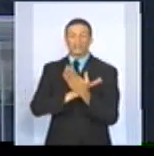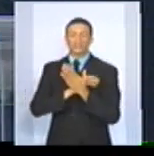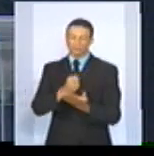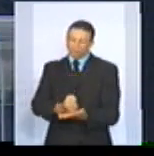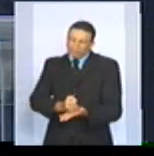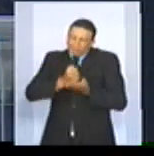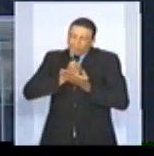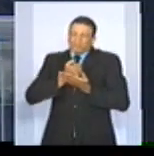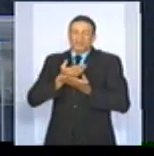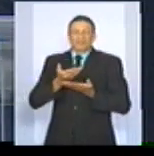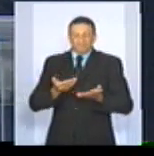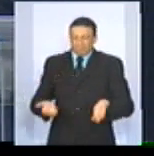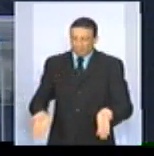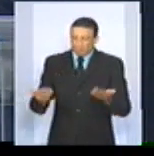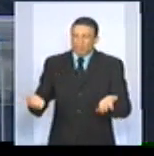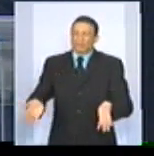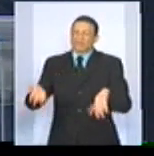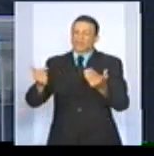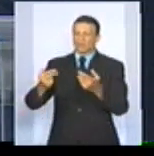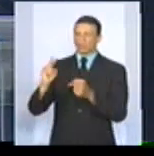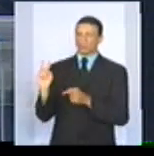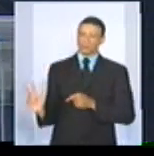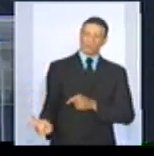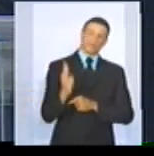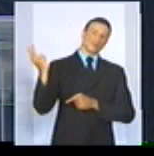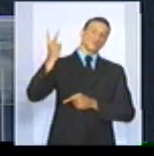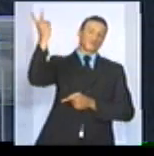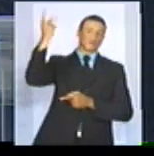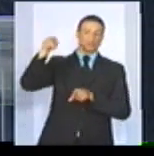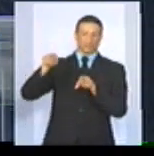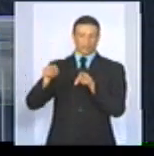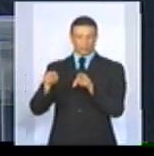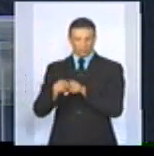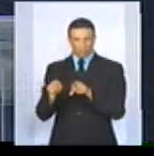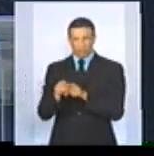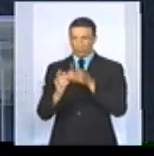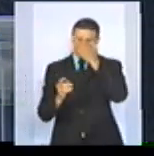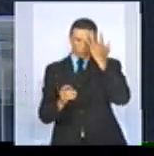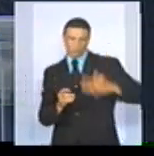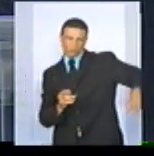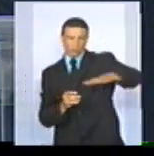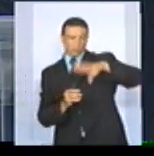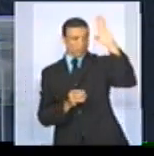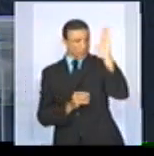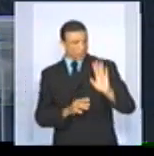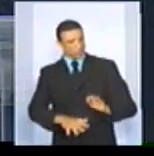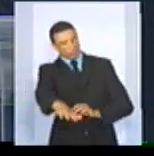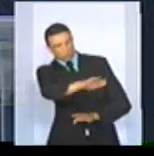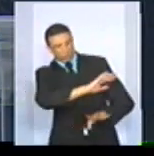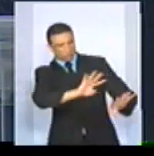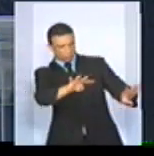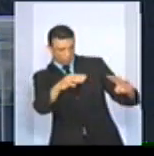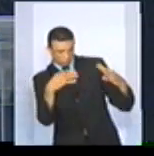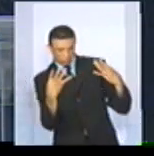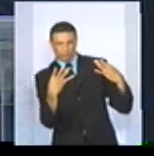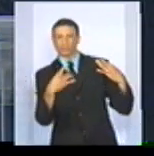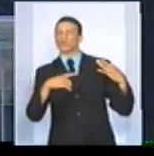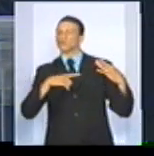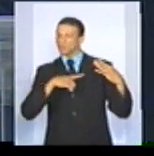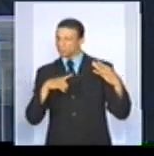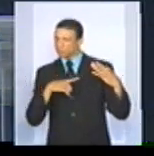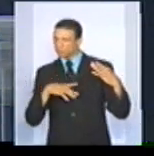e autossustentável, valorizada e também apreciada por todos os brasileiros. Mas para que isso possa acontecer,